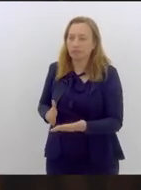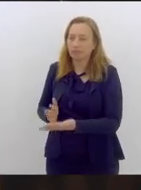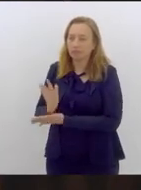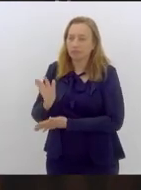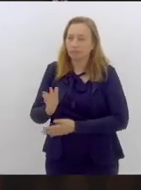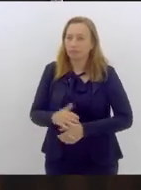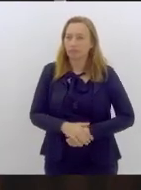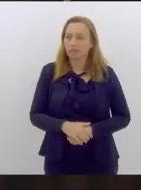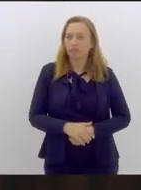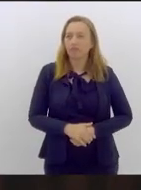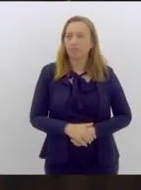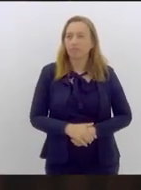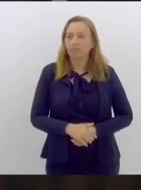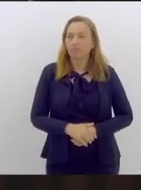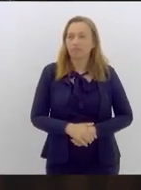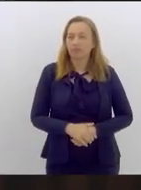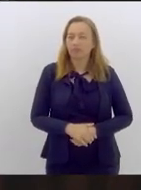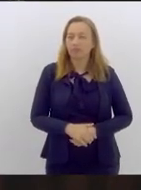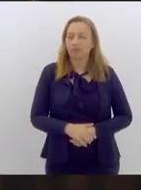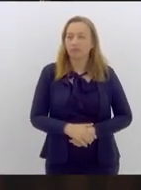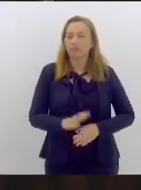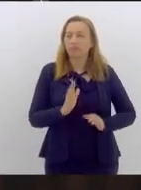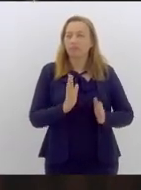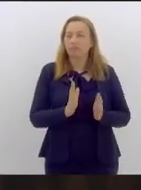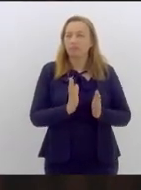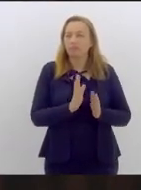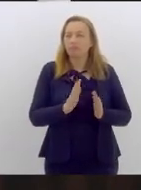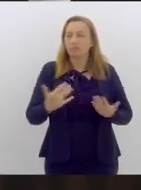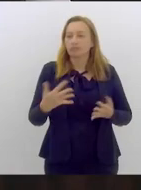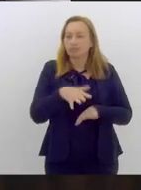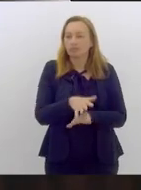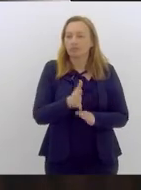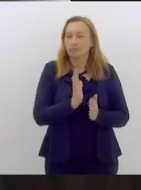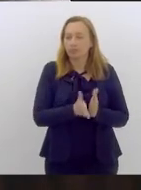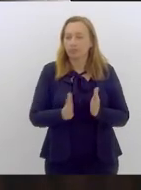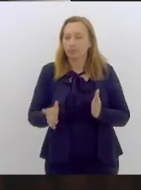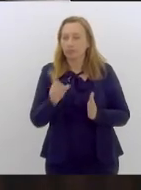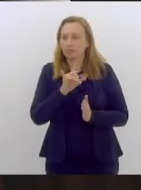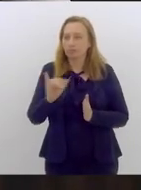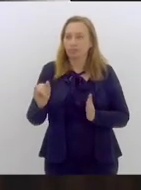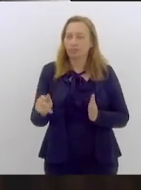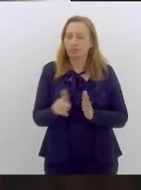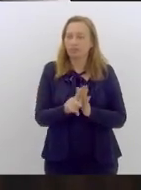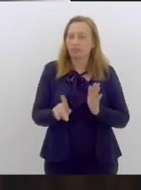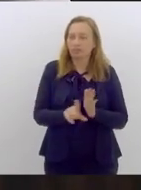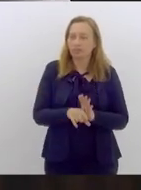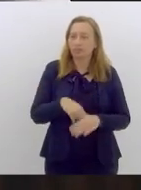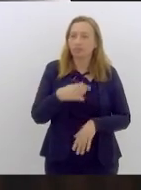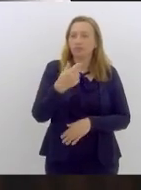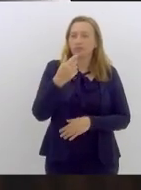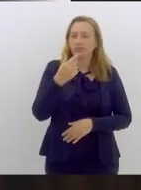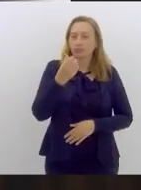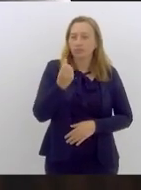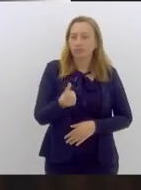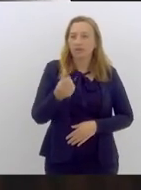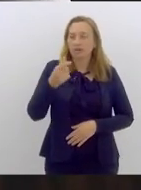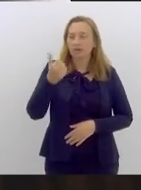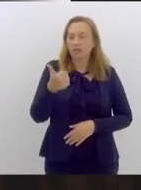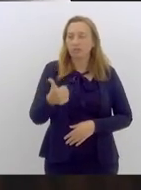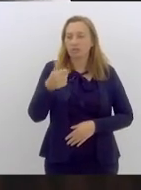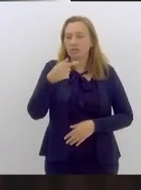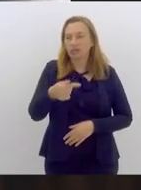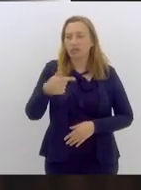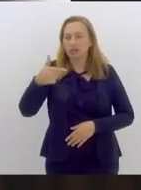estão. Aprovado. Requer inclusão na ordem do dia, projeto de lei 6175 de